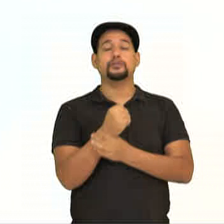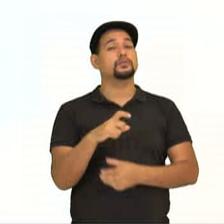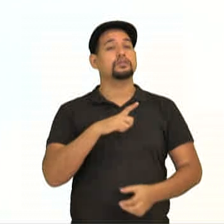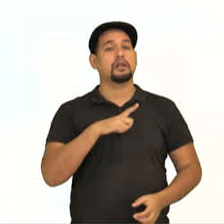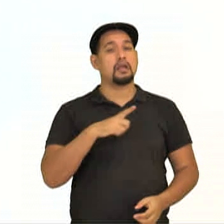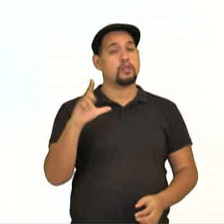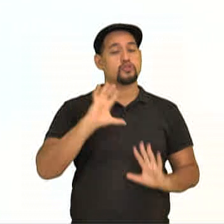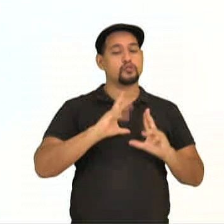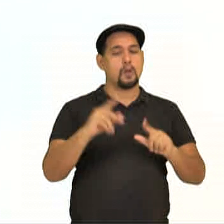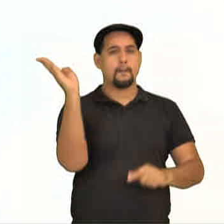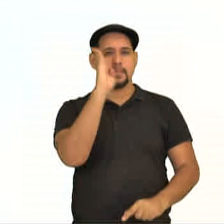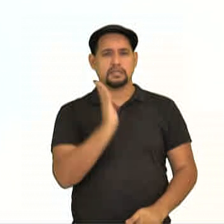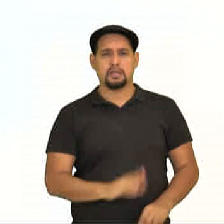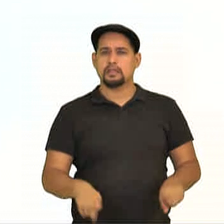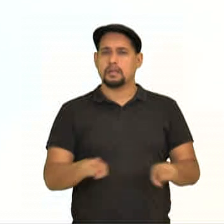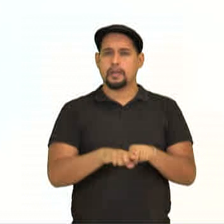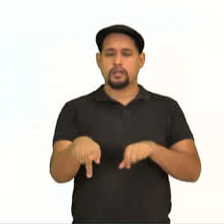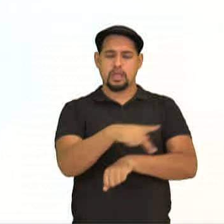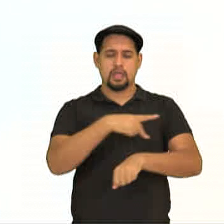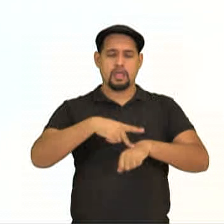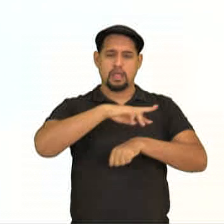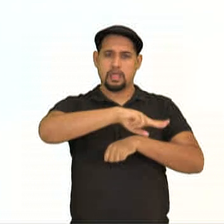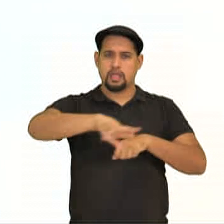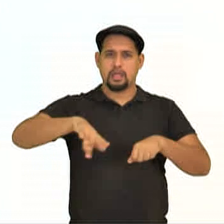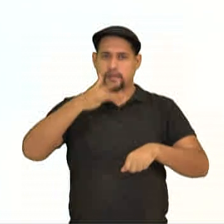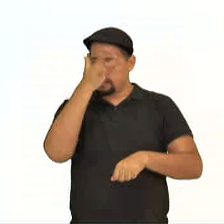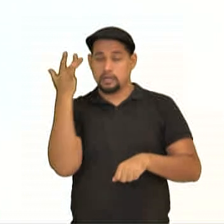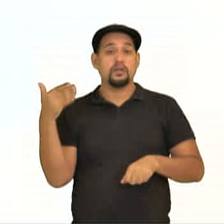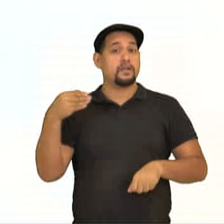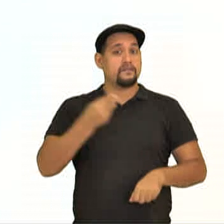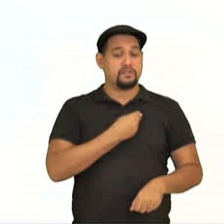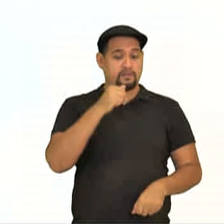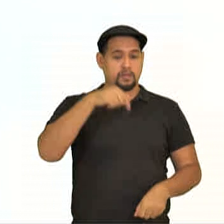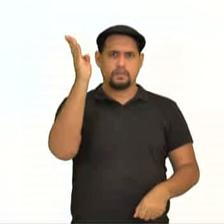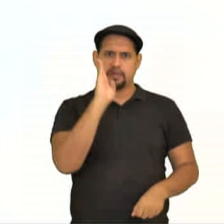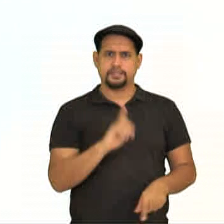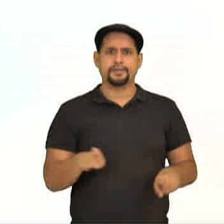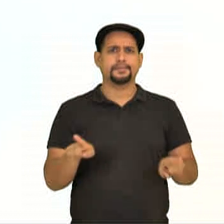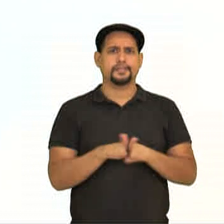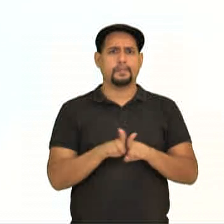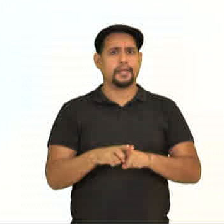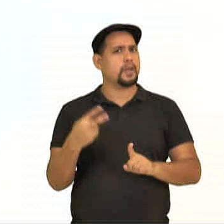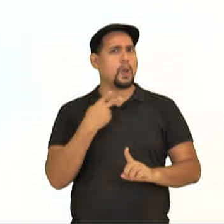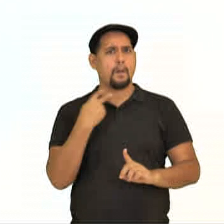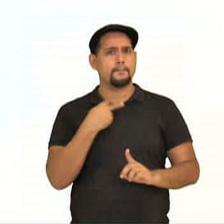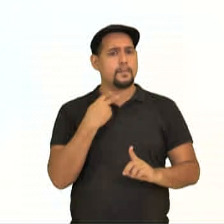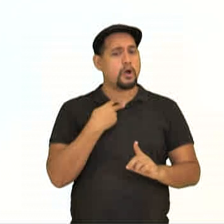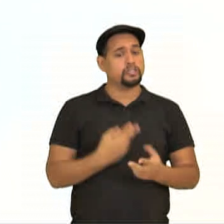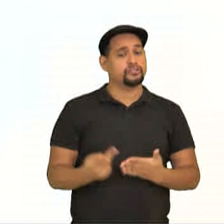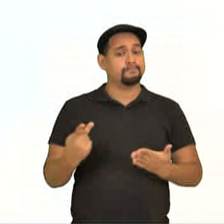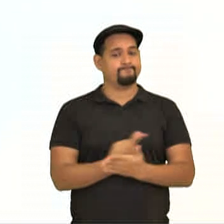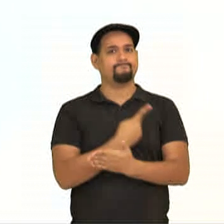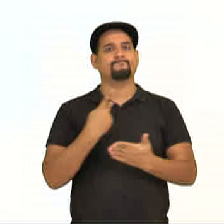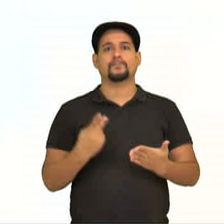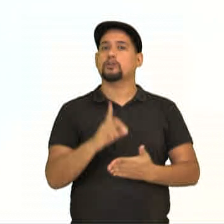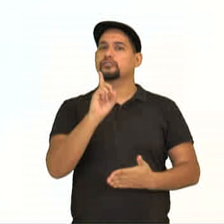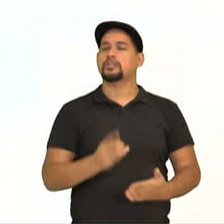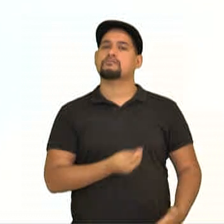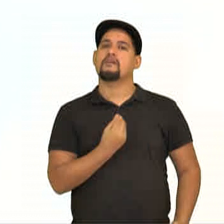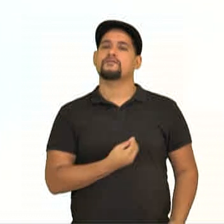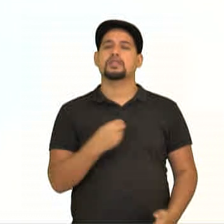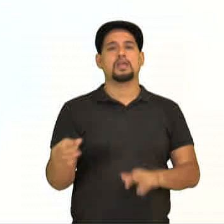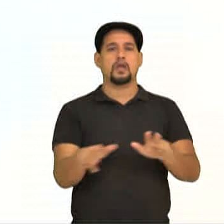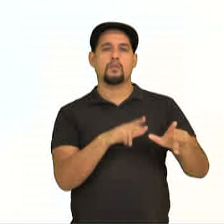aos brasileiros e aos estrangeiros residentes no país a inviolabilidade do direito à vida, à liberdade, à igualdade,